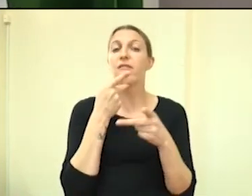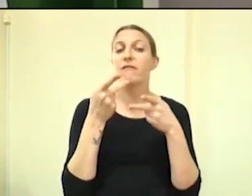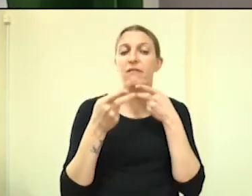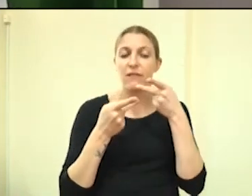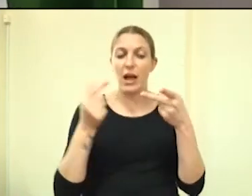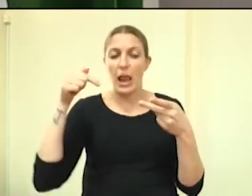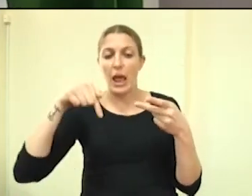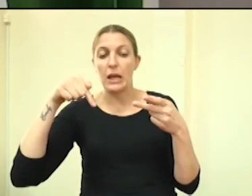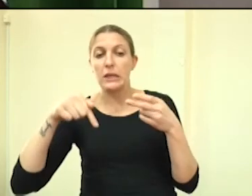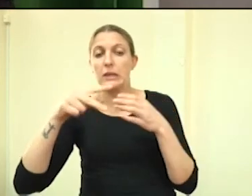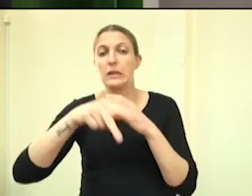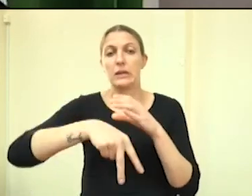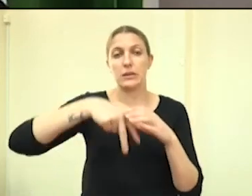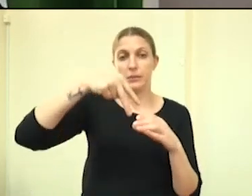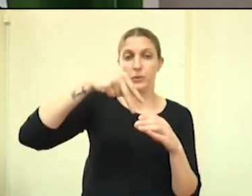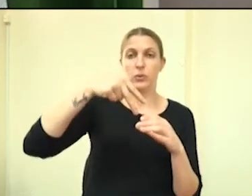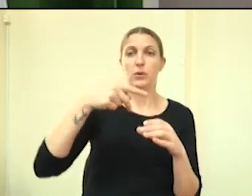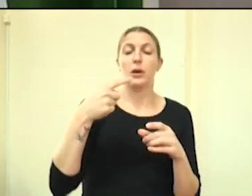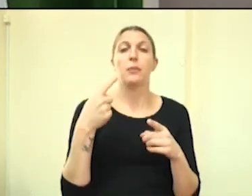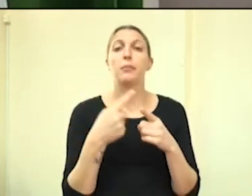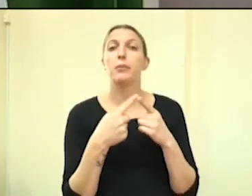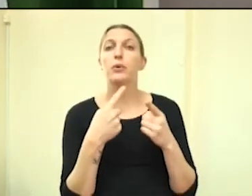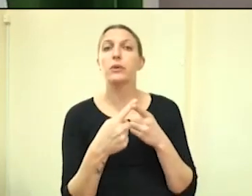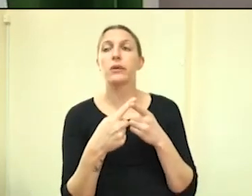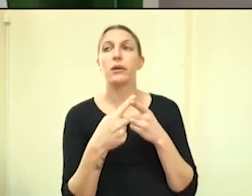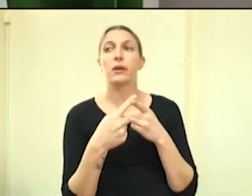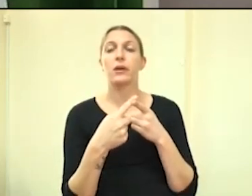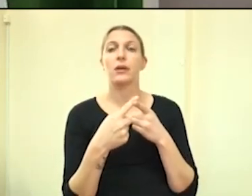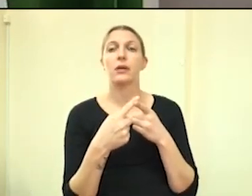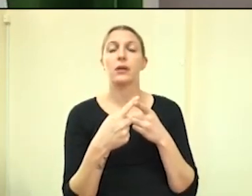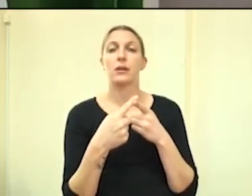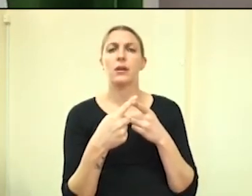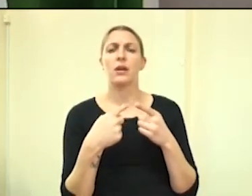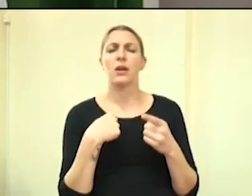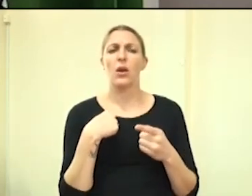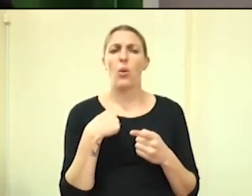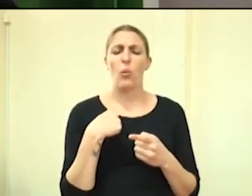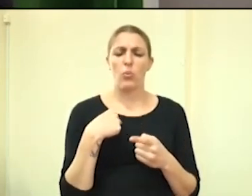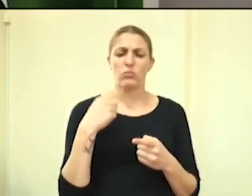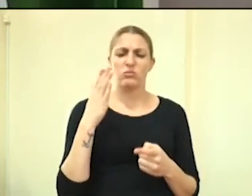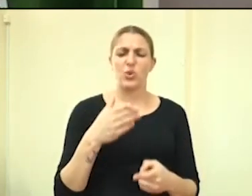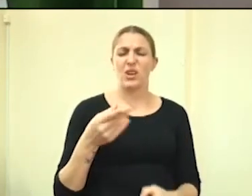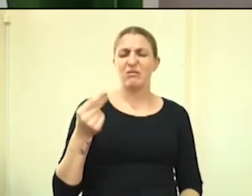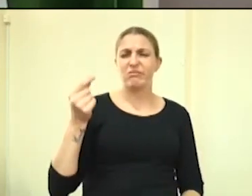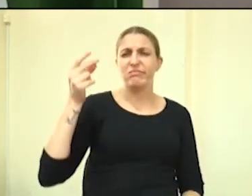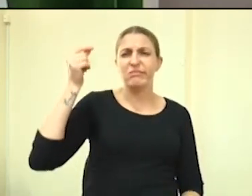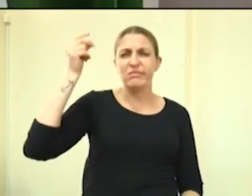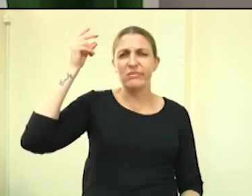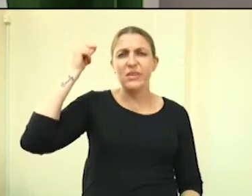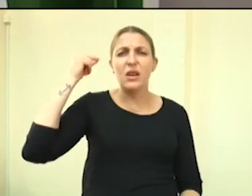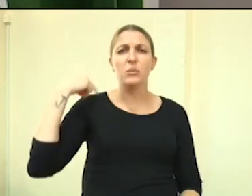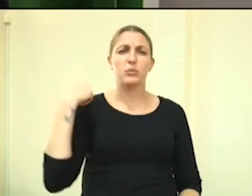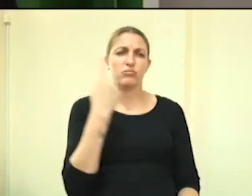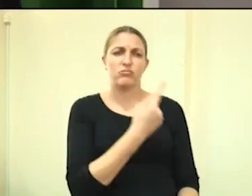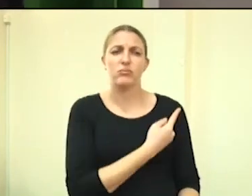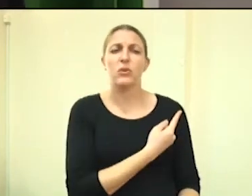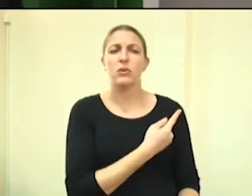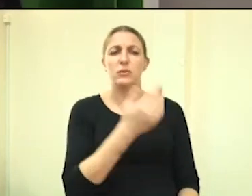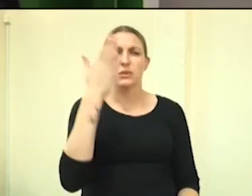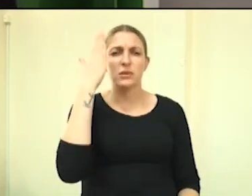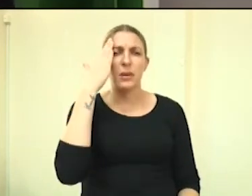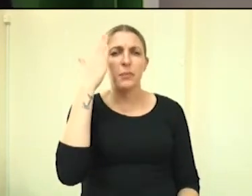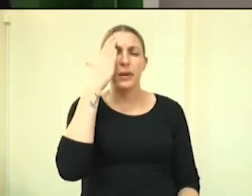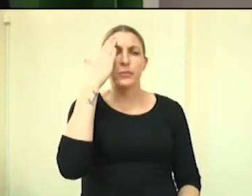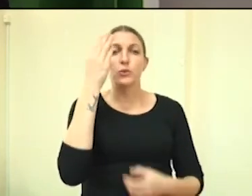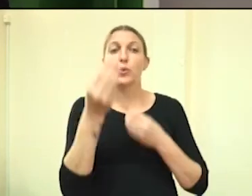conforme o vento vai, né? Porque, como diz, estou aqui há muito tempo e a gente sabe qual é o posicionamento.